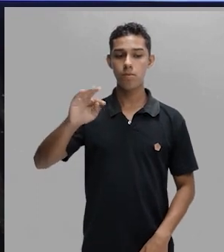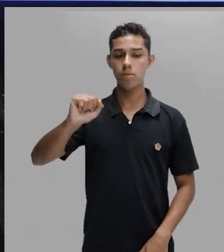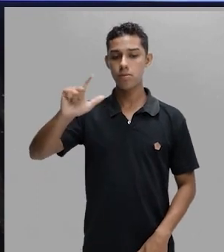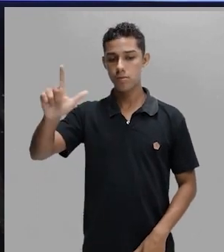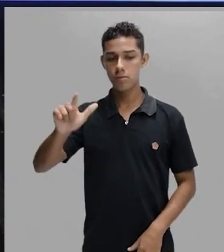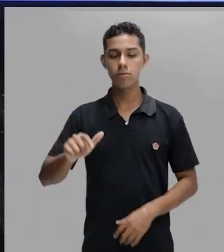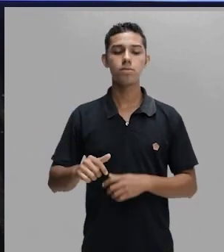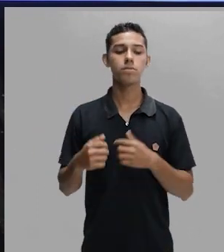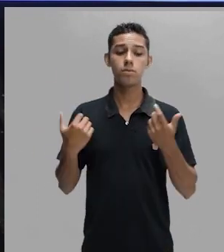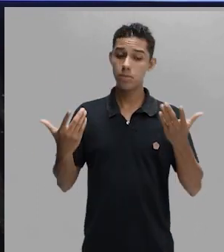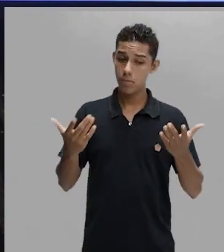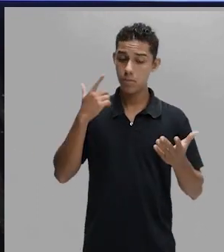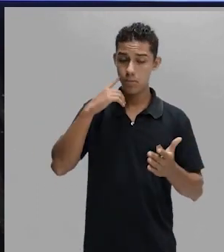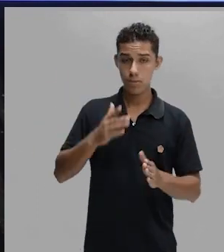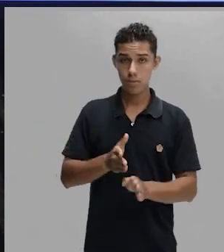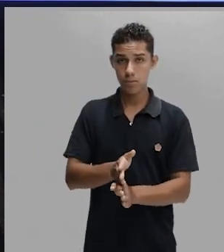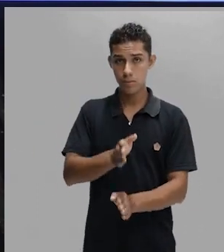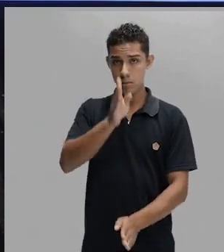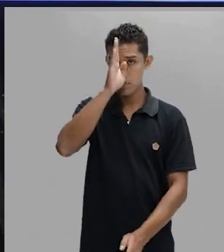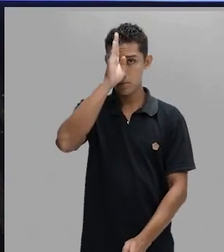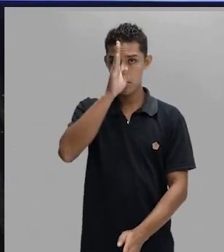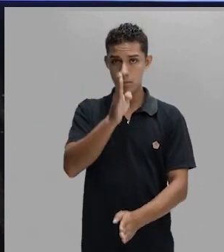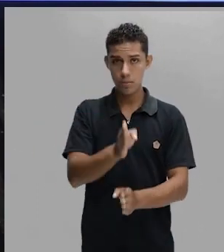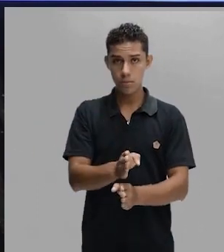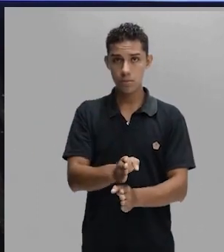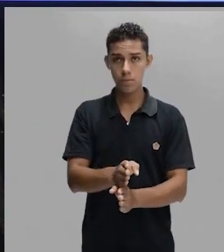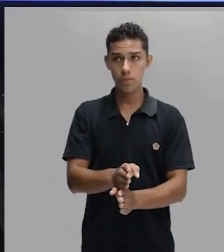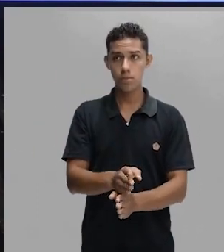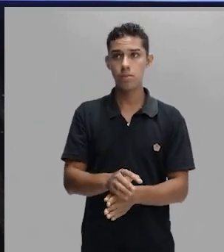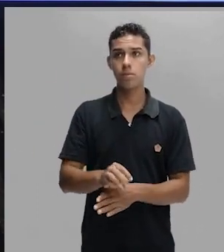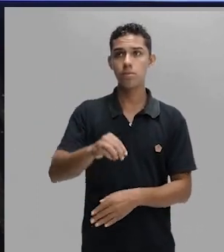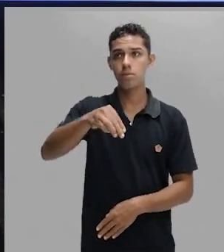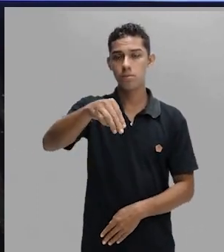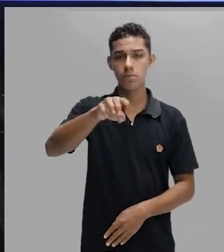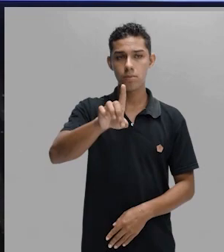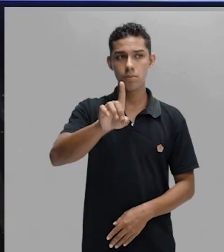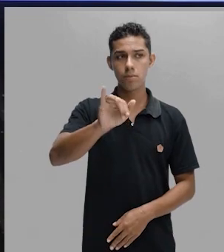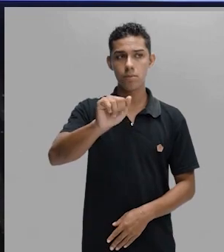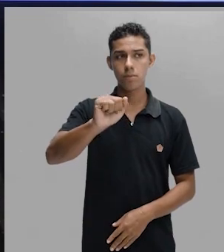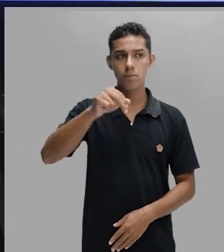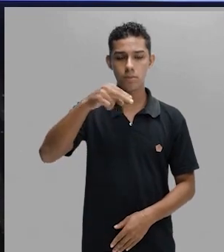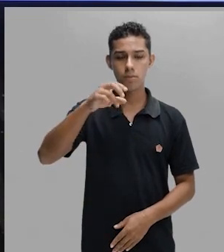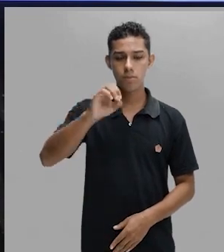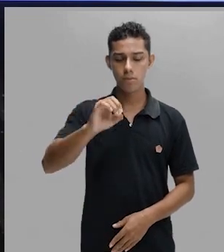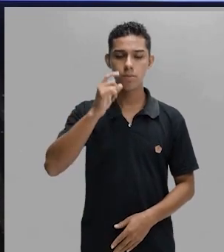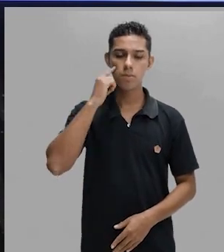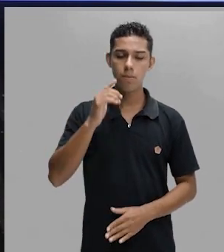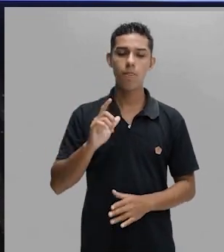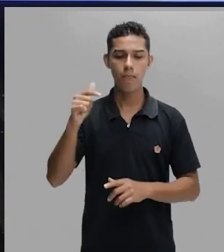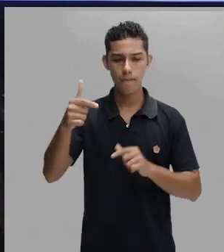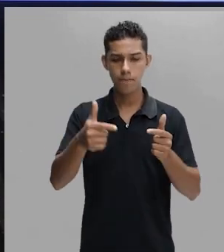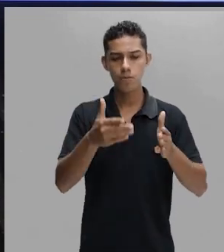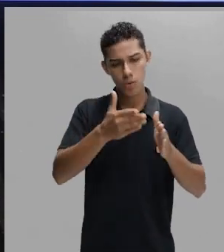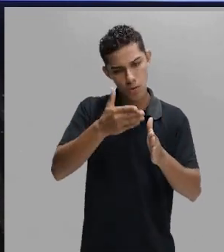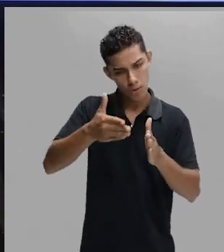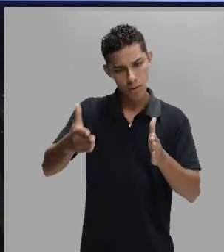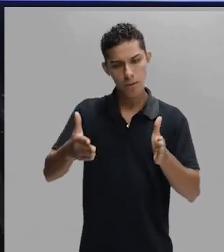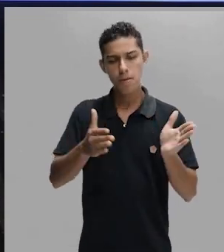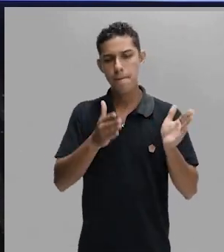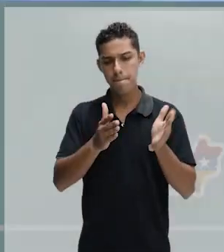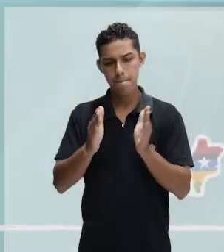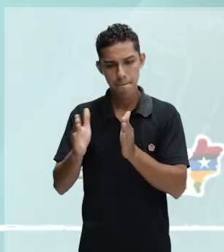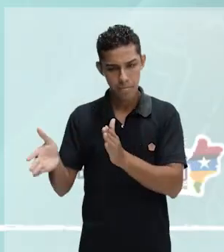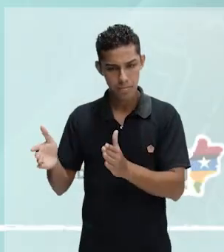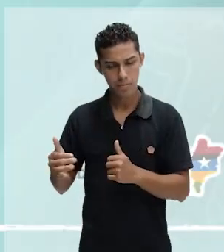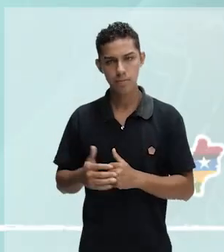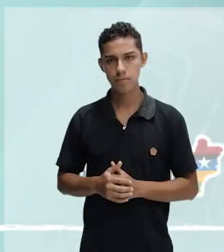meu corpo na região central, vai cortar meu corpo. Sagital mediano, tá? Porque existem outros planos sagitais que eles vão cortando paralelamente